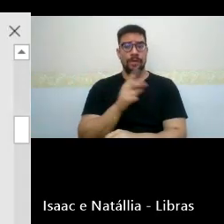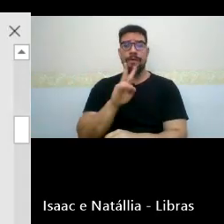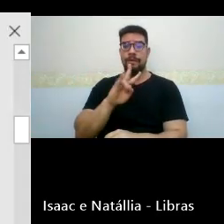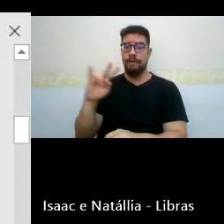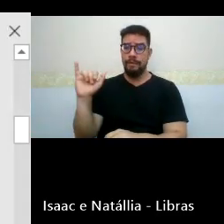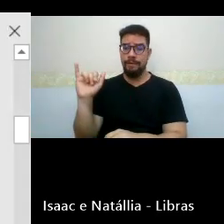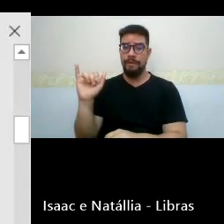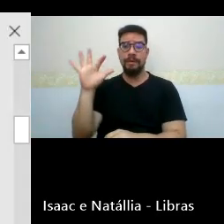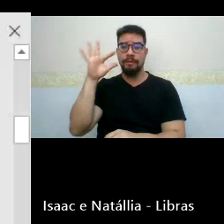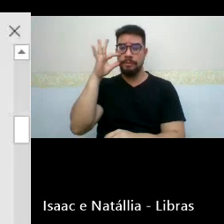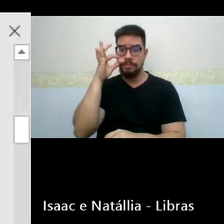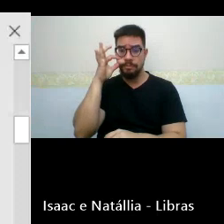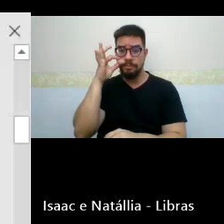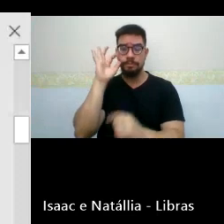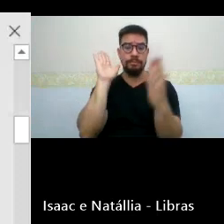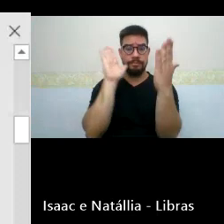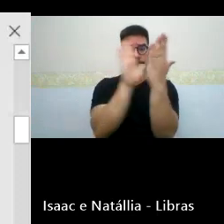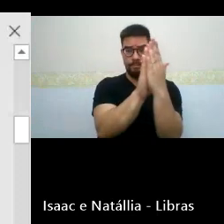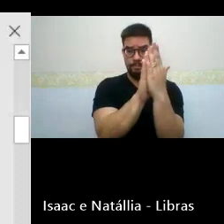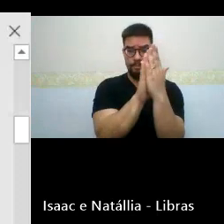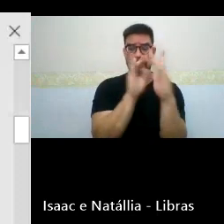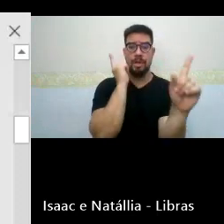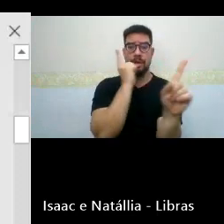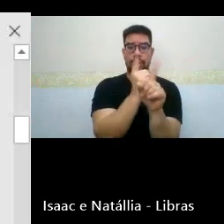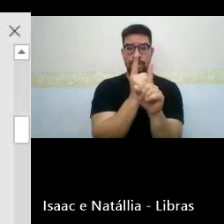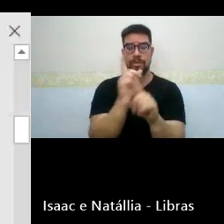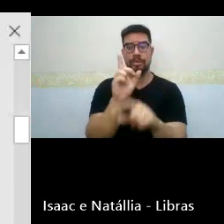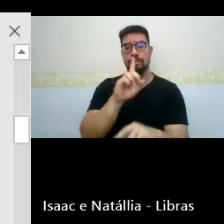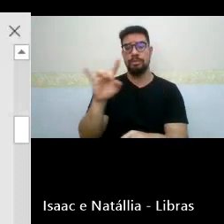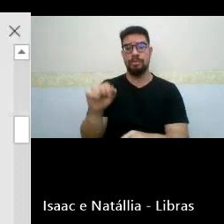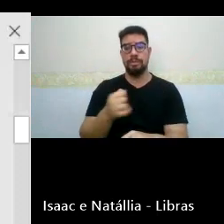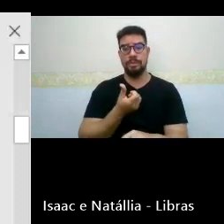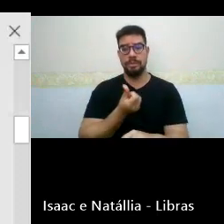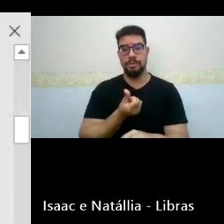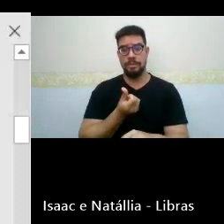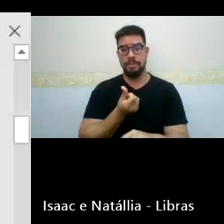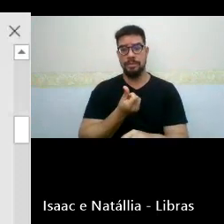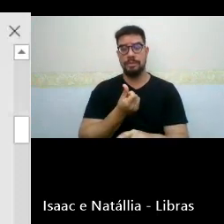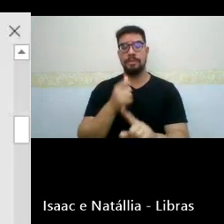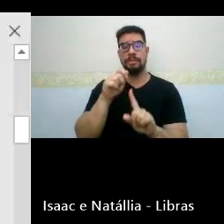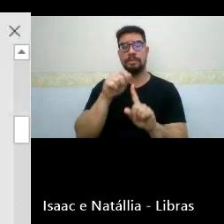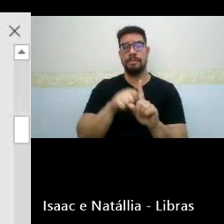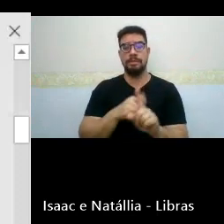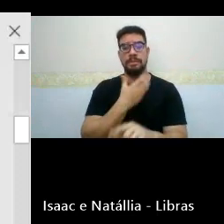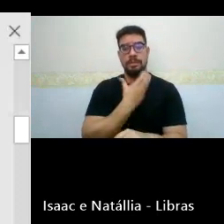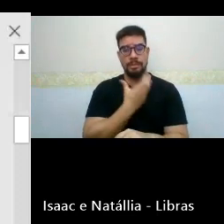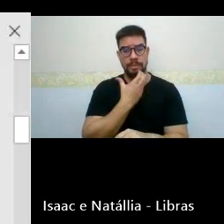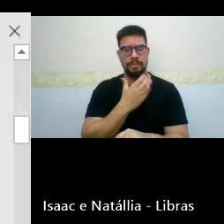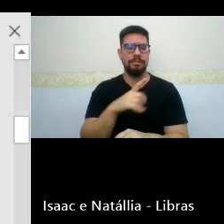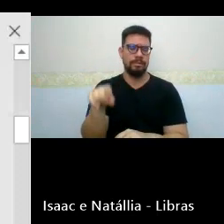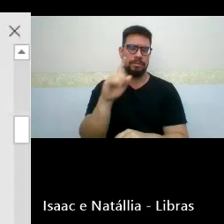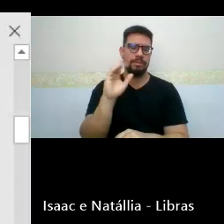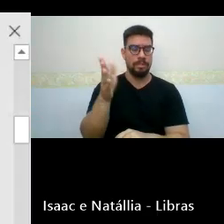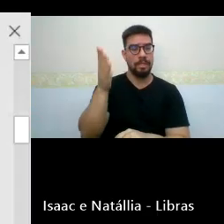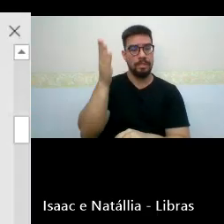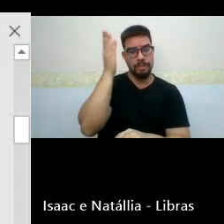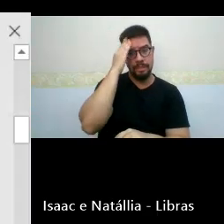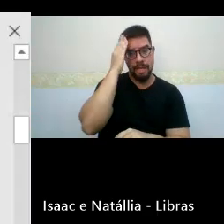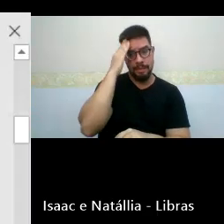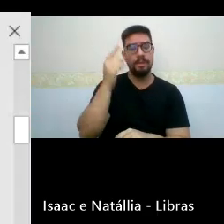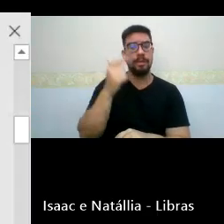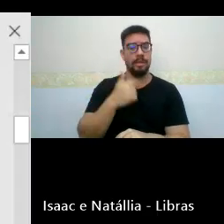síncrono presencial no dia 6 de dezembro, vocês já sabem disso. Eu também estarei em viagem